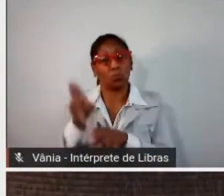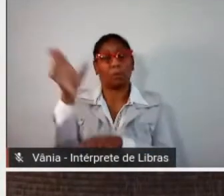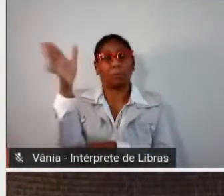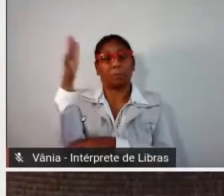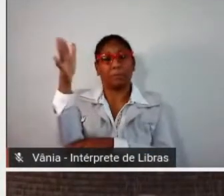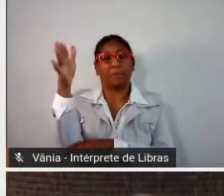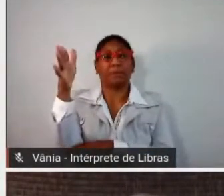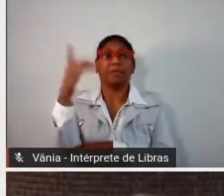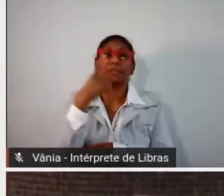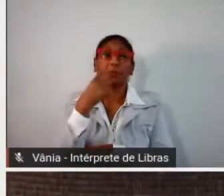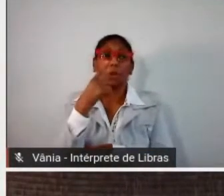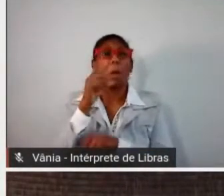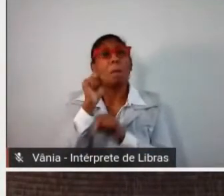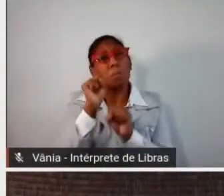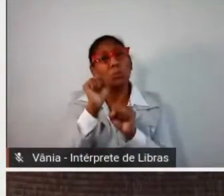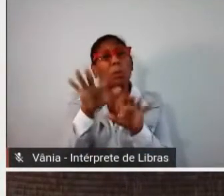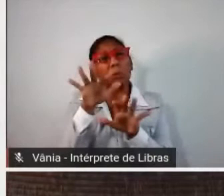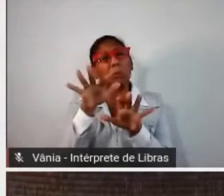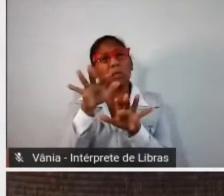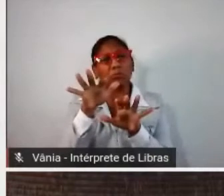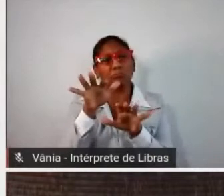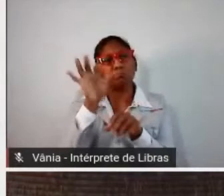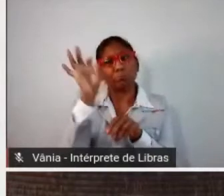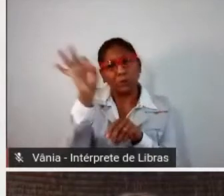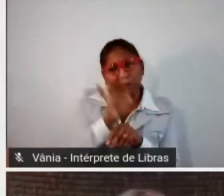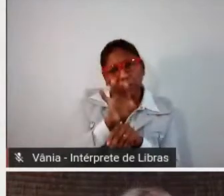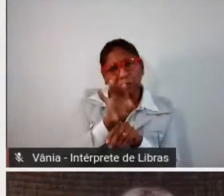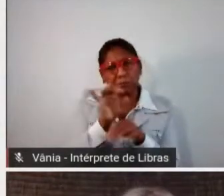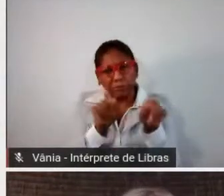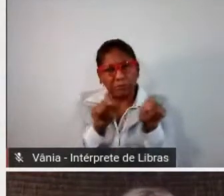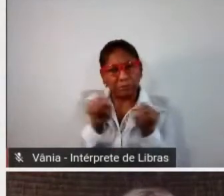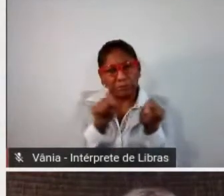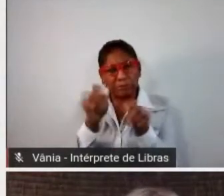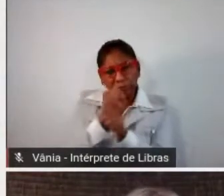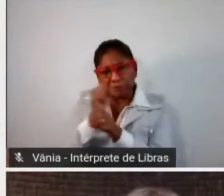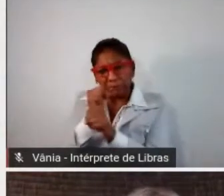até teria uma média que poderia eventualmente puxar ali para uma lógica de